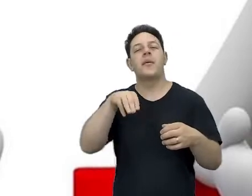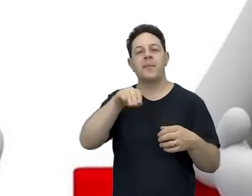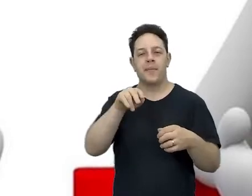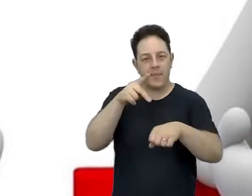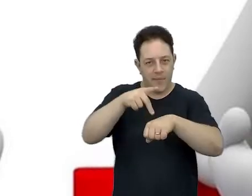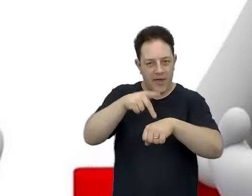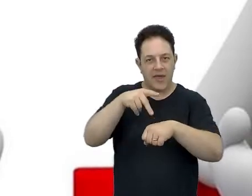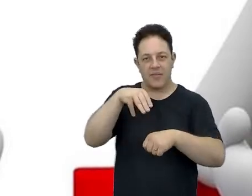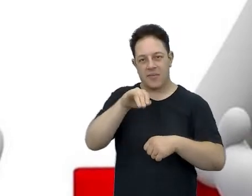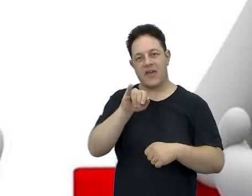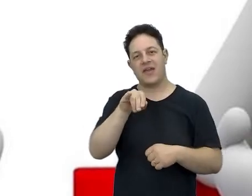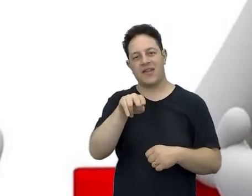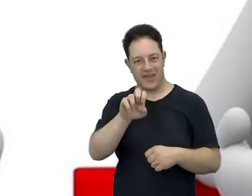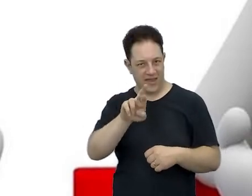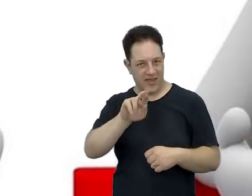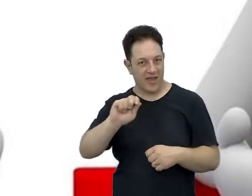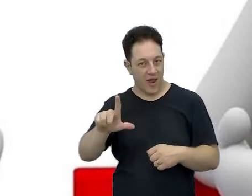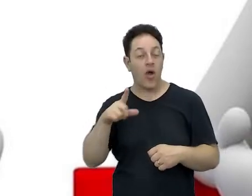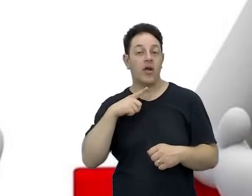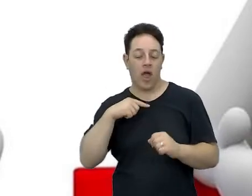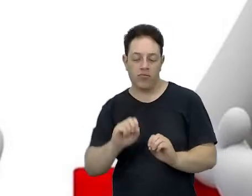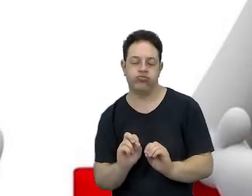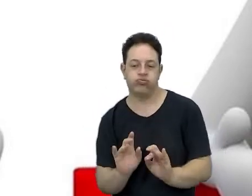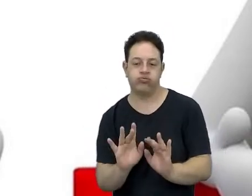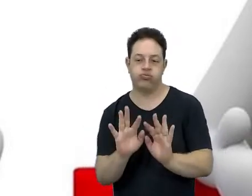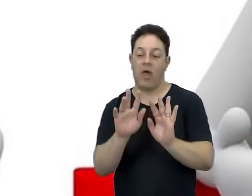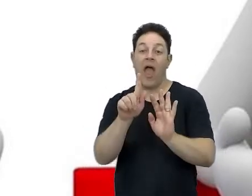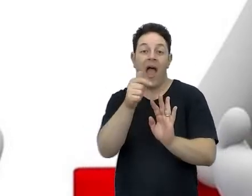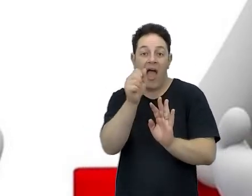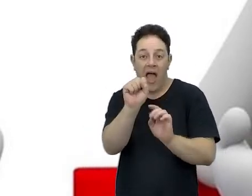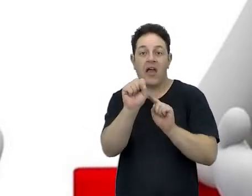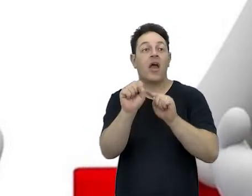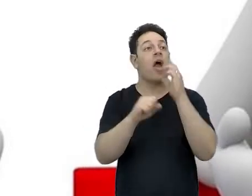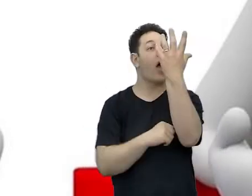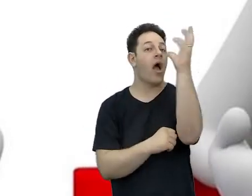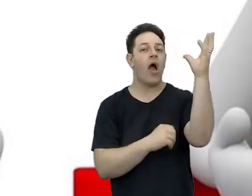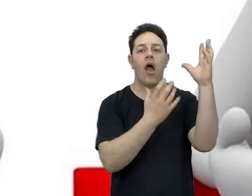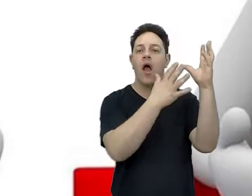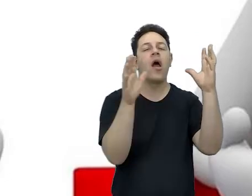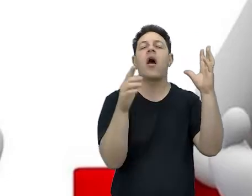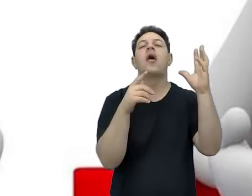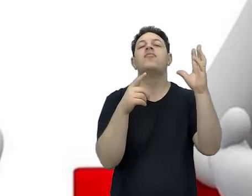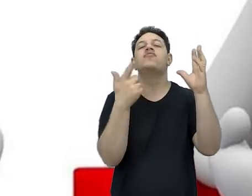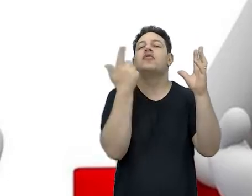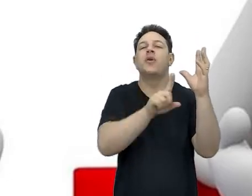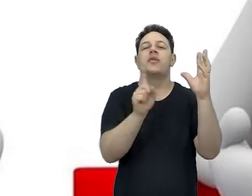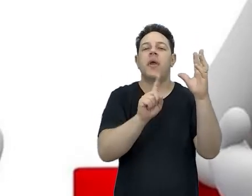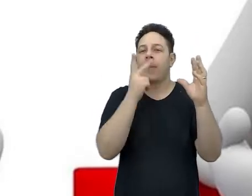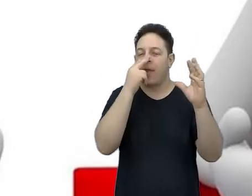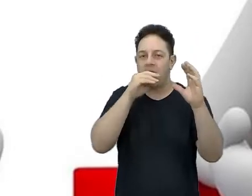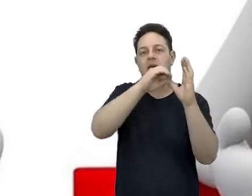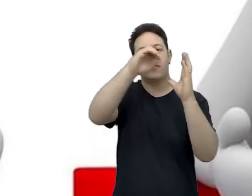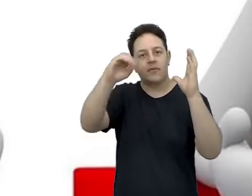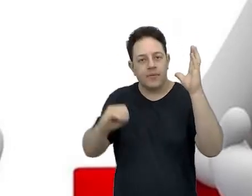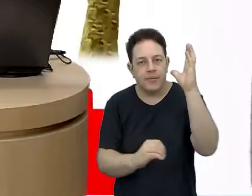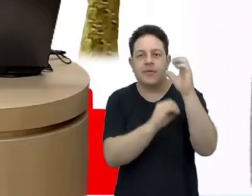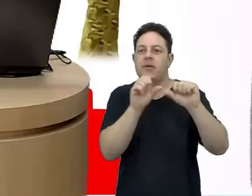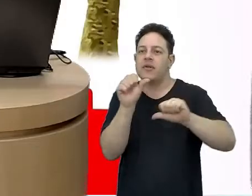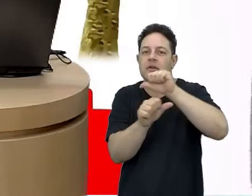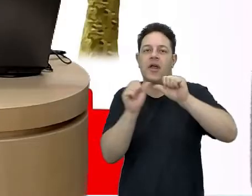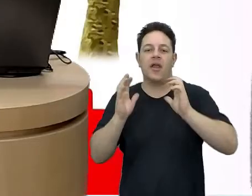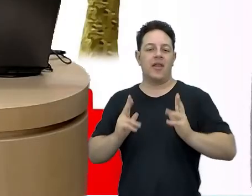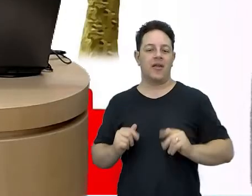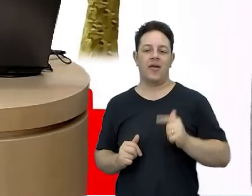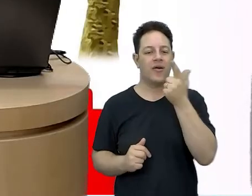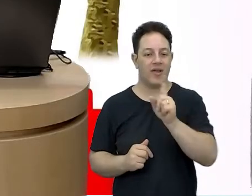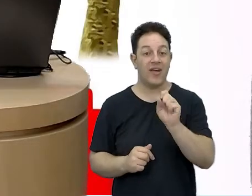mineral, eles produzem gases que as árvores não conseguem aí limpar, tá certo? Então o tipo de usina que usa isso